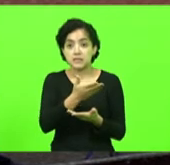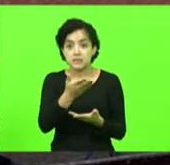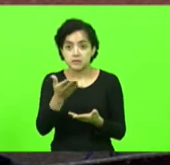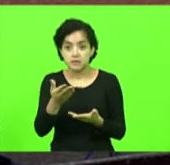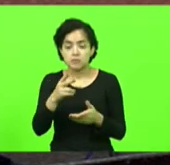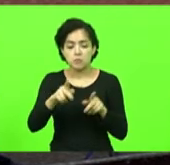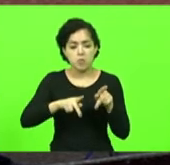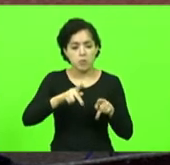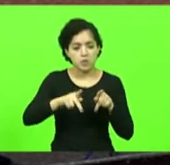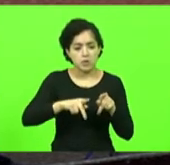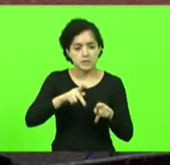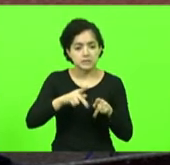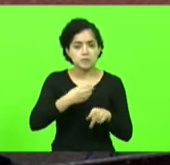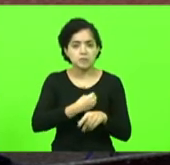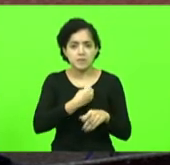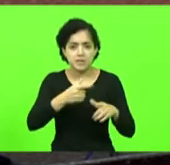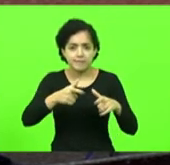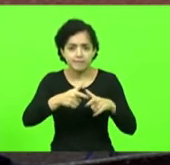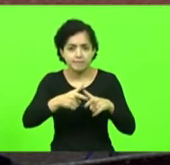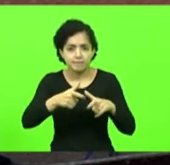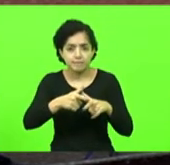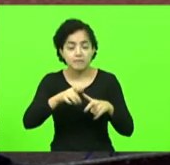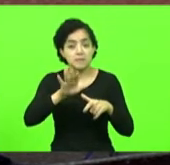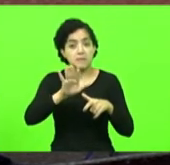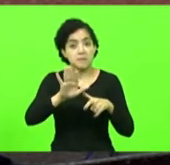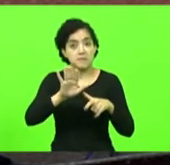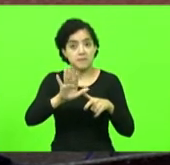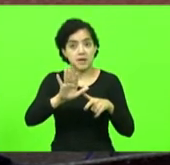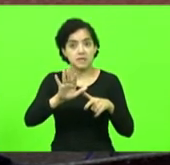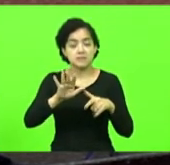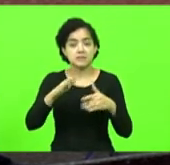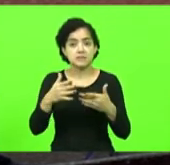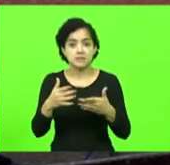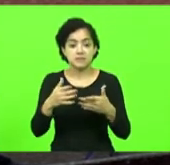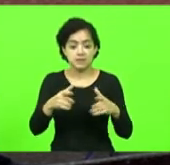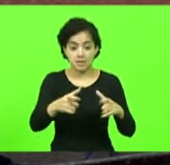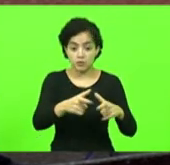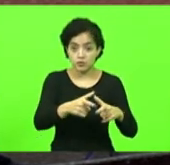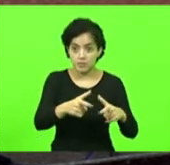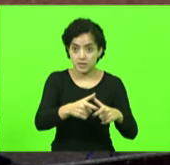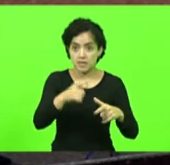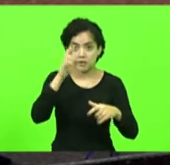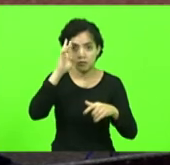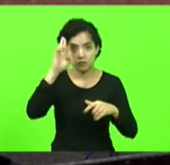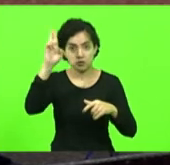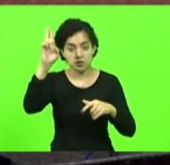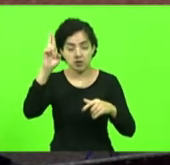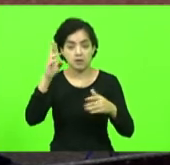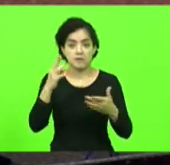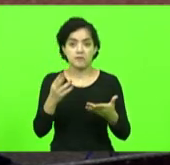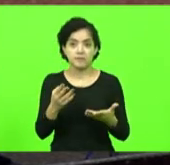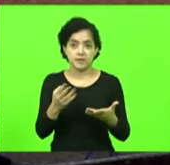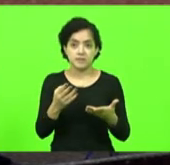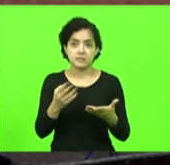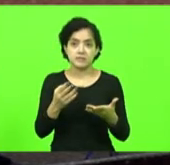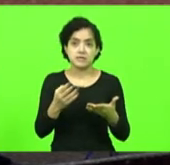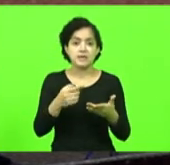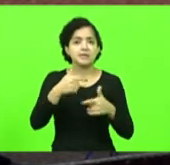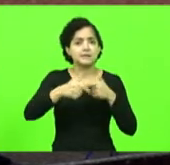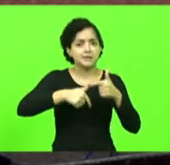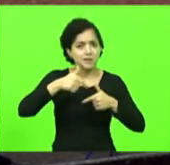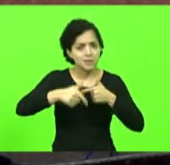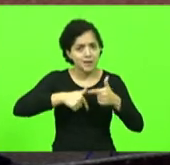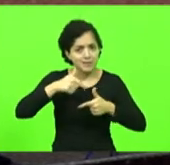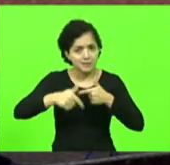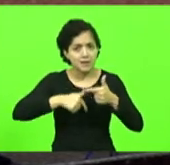ali, que era pequena, mas que eram os pequenos proprietários, que eram aqueles que trabalhavam